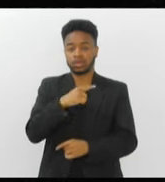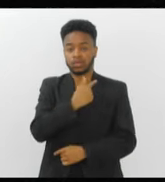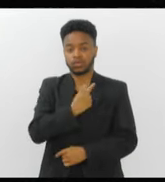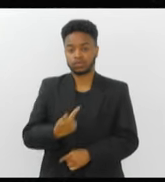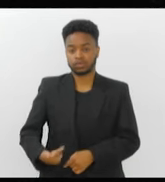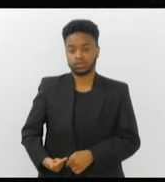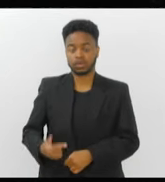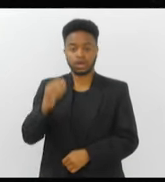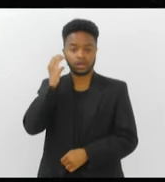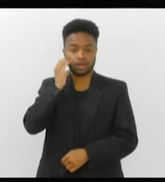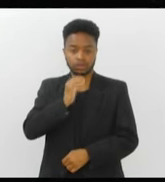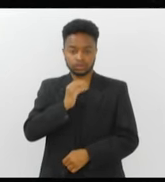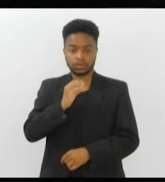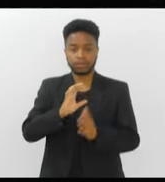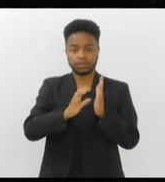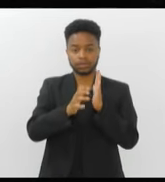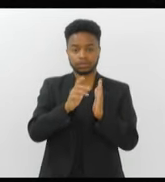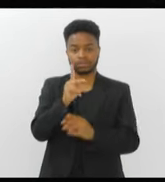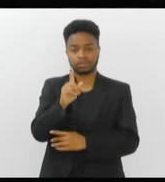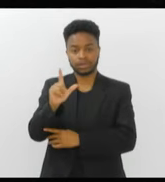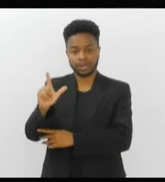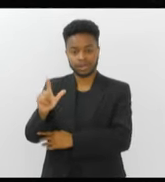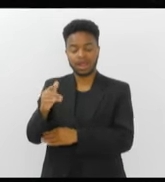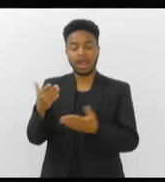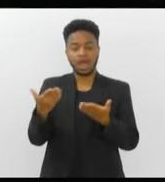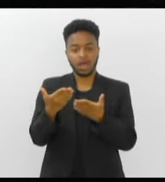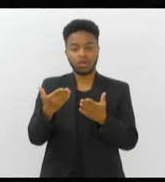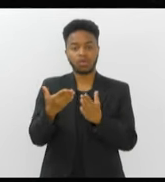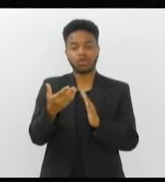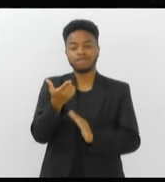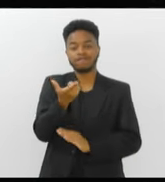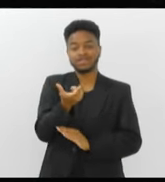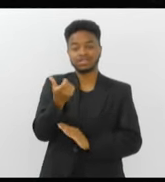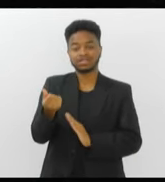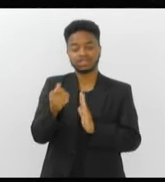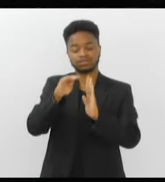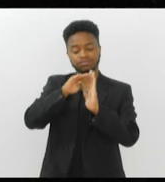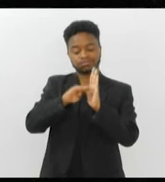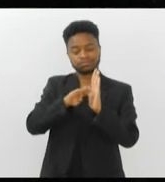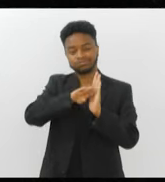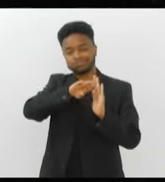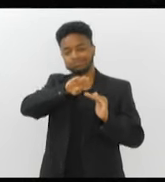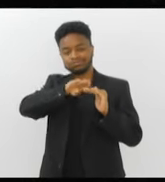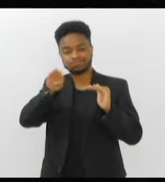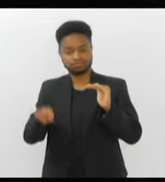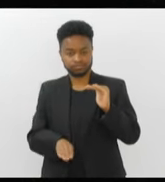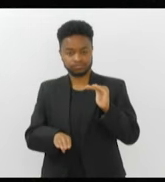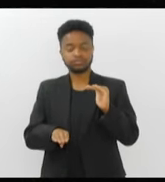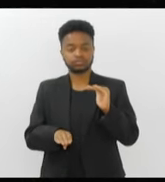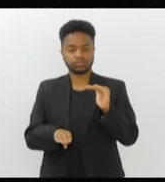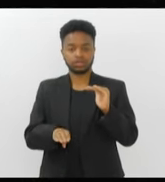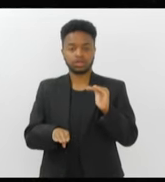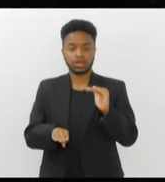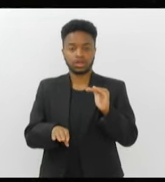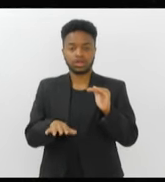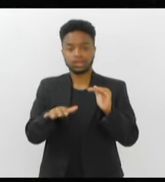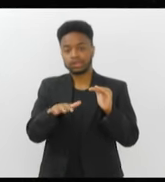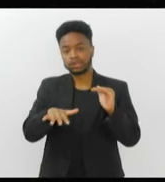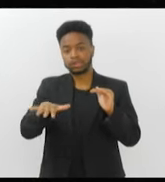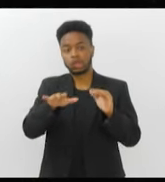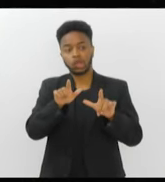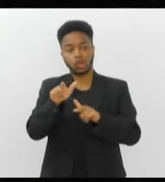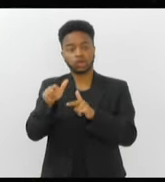PL, volta a ficar na penúltima colocação entre as redes estaduais,